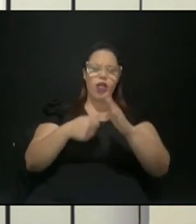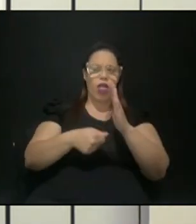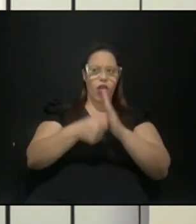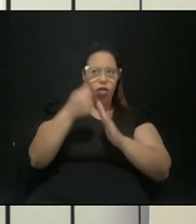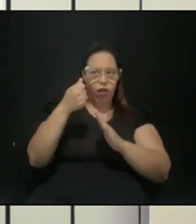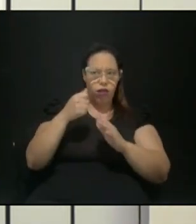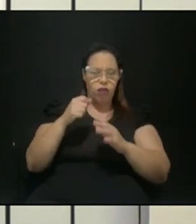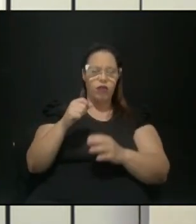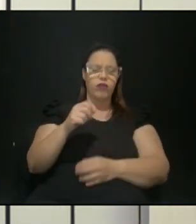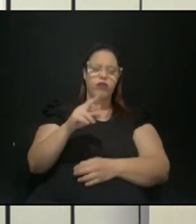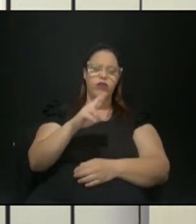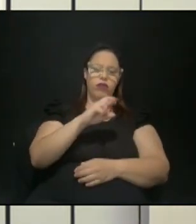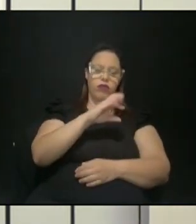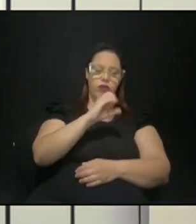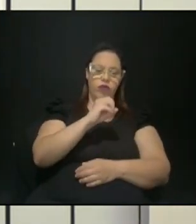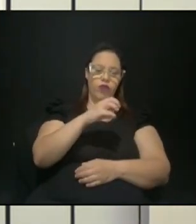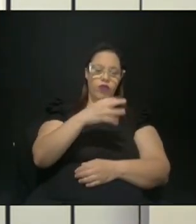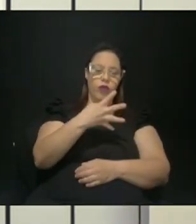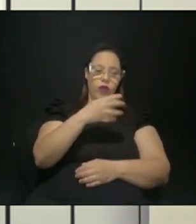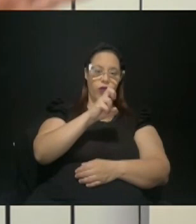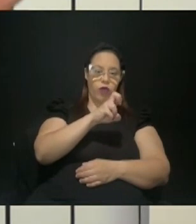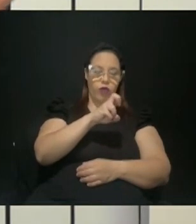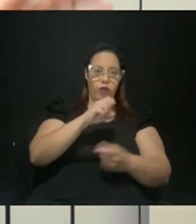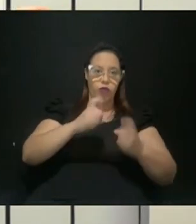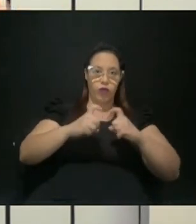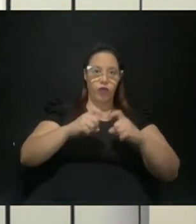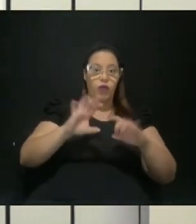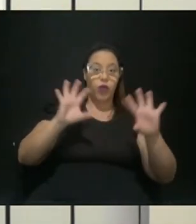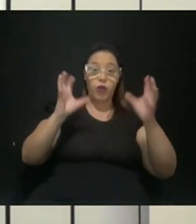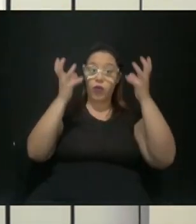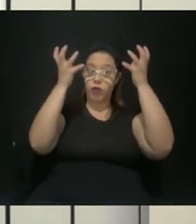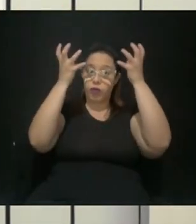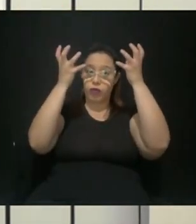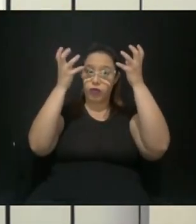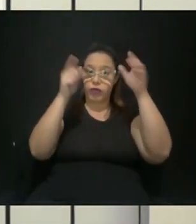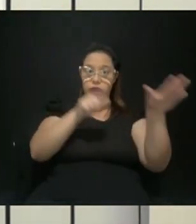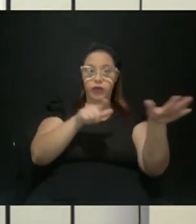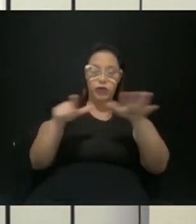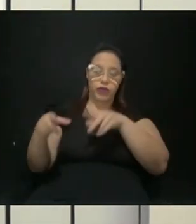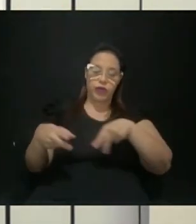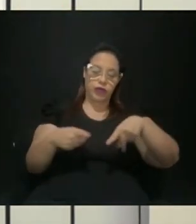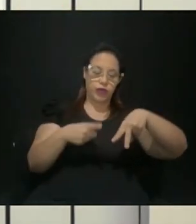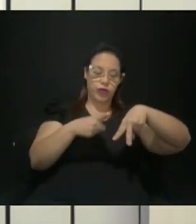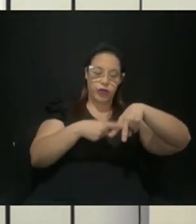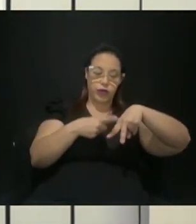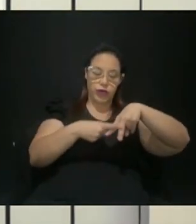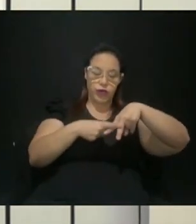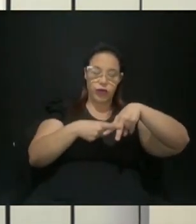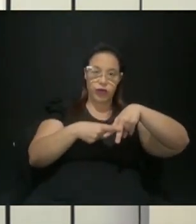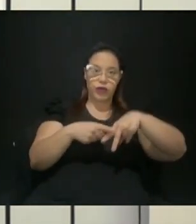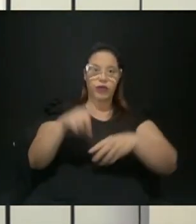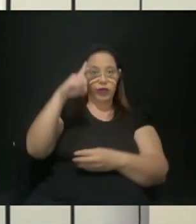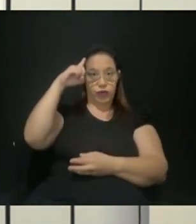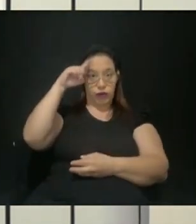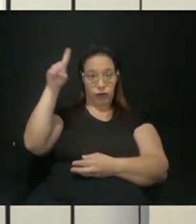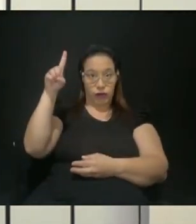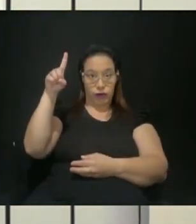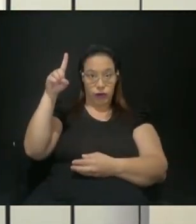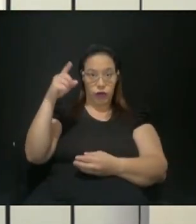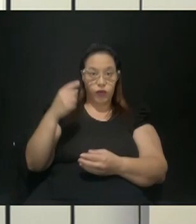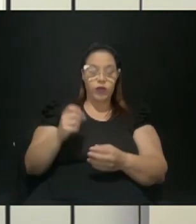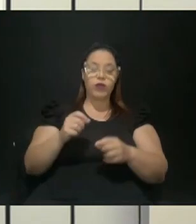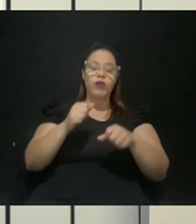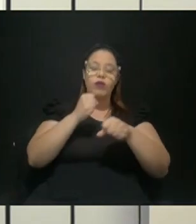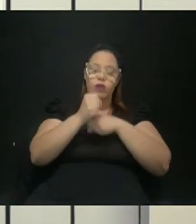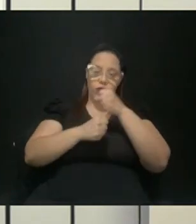de número 45 uma celebração, a Semana do Maçom. A data é comemorada anualmente na